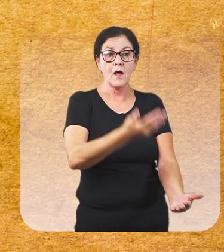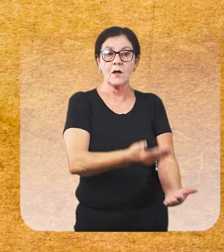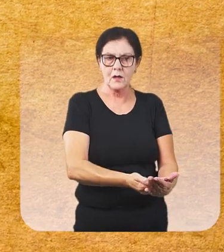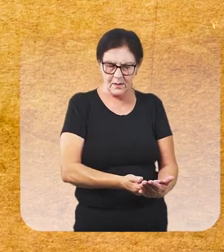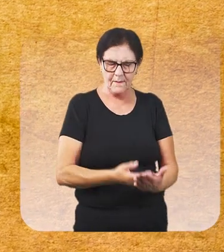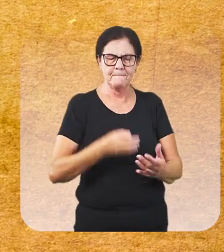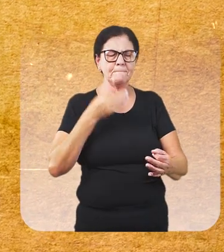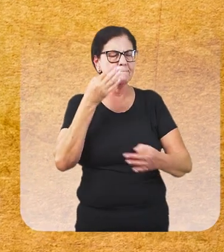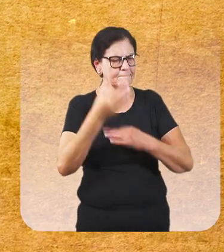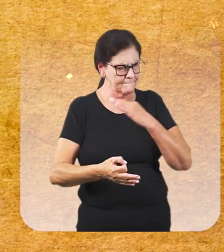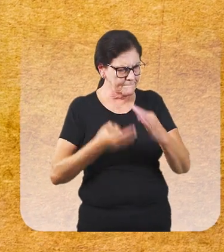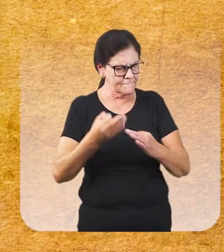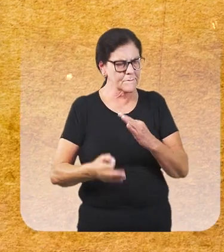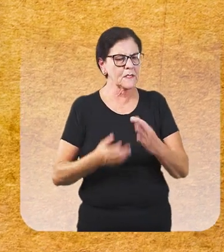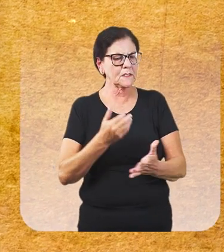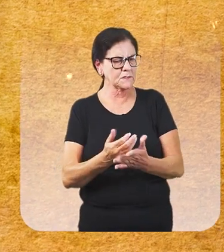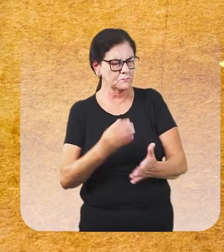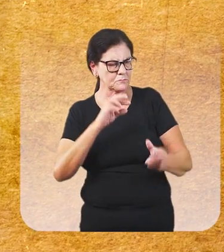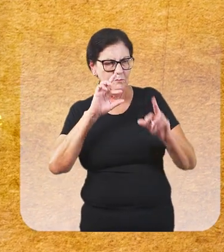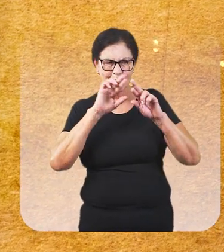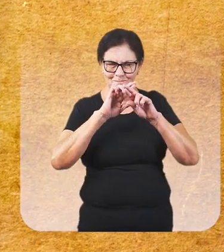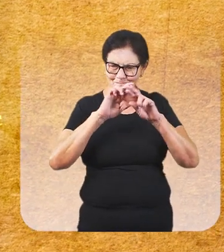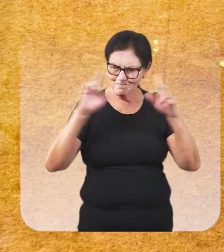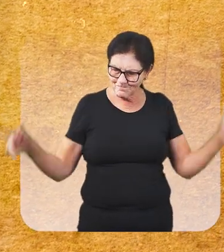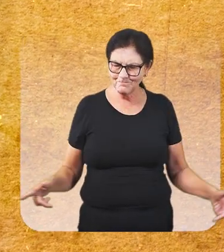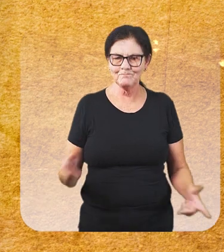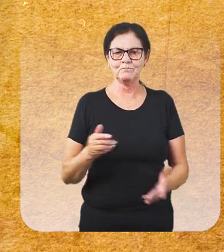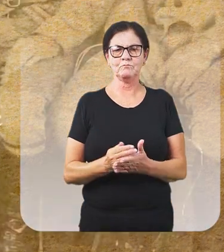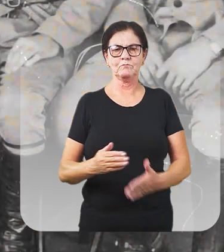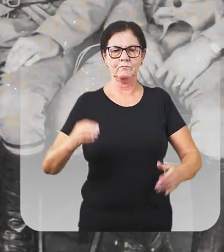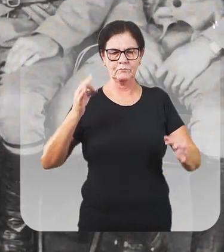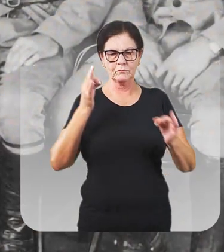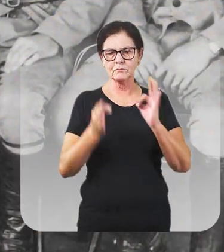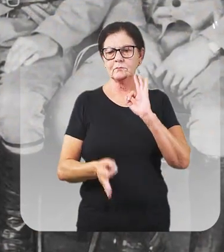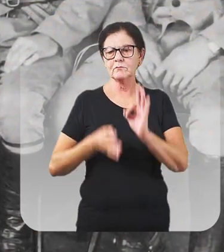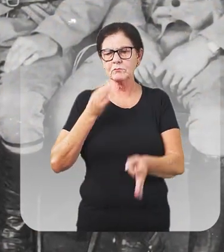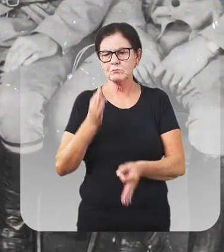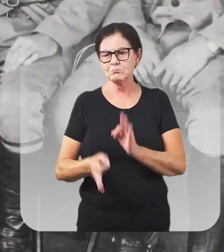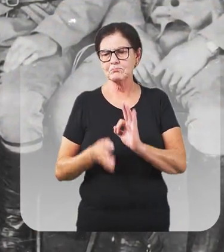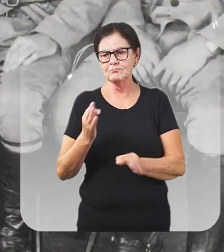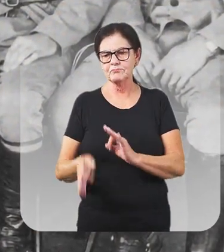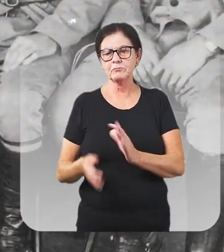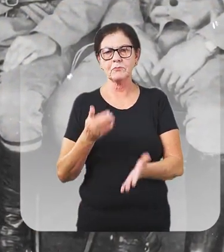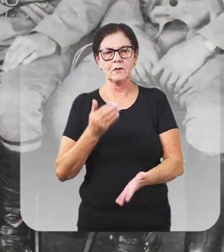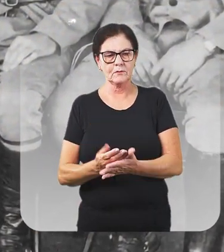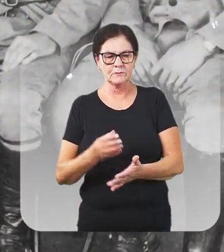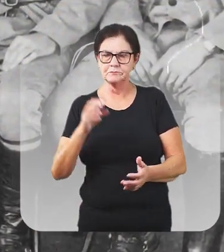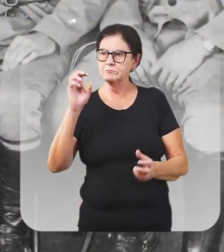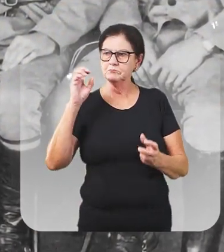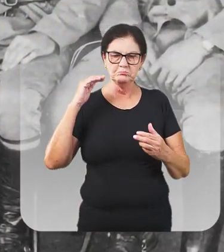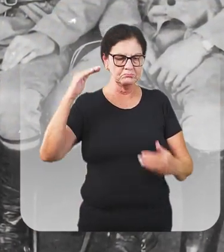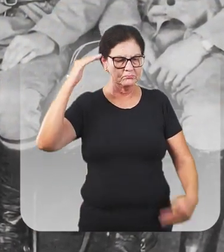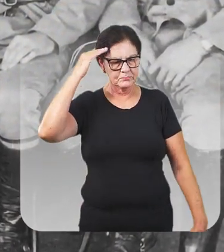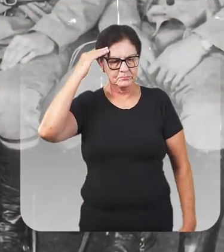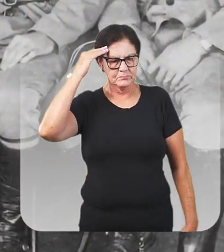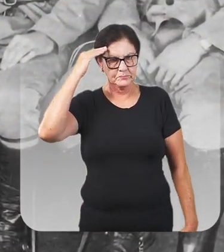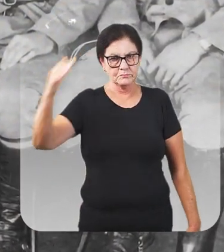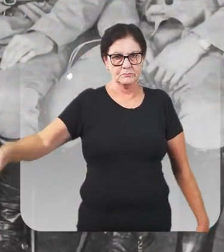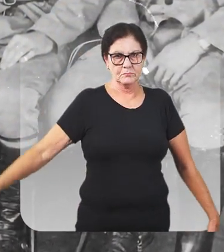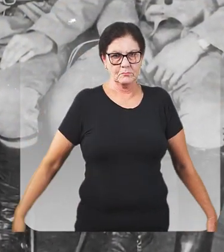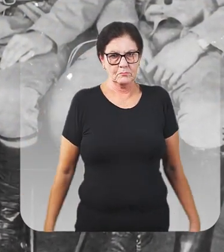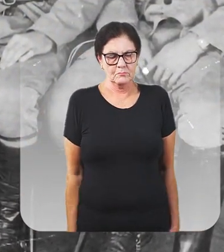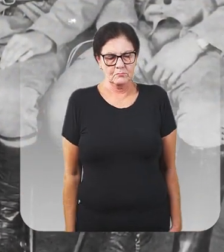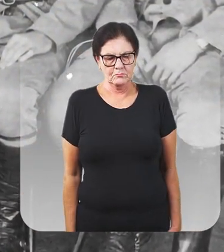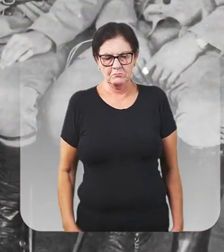de moralizar a política e restaurar a dignidade republicana. Para esses tenentes, o exército não deveria ser apenas